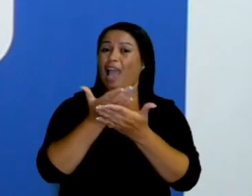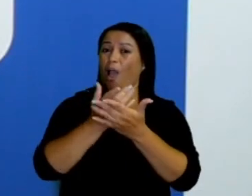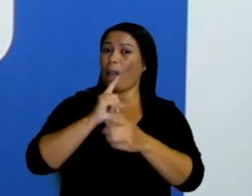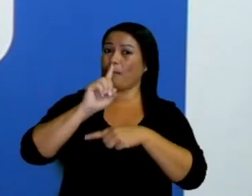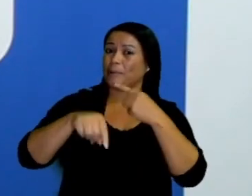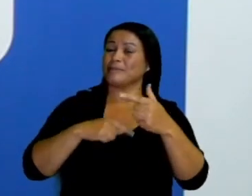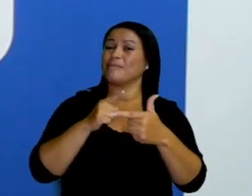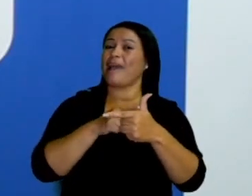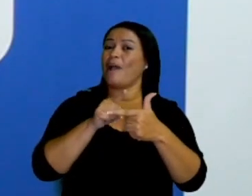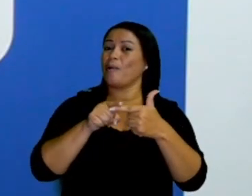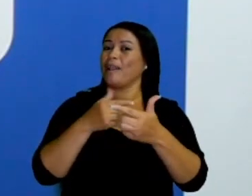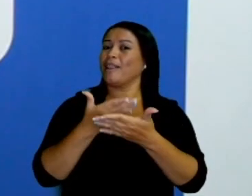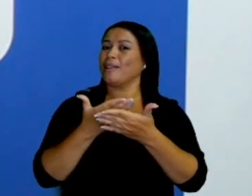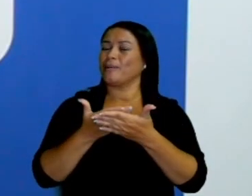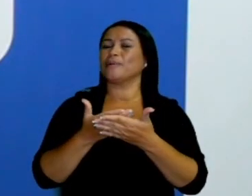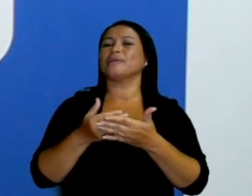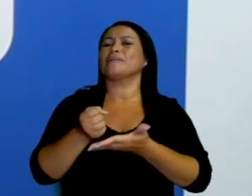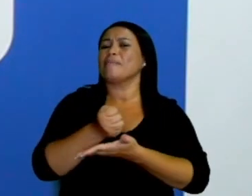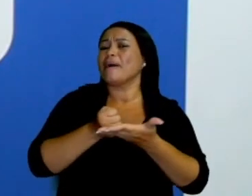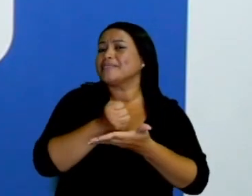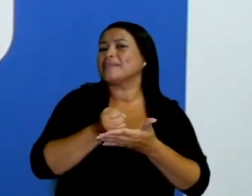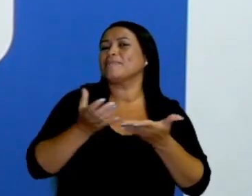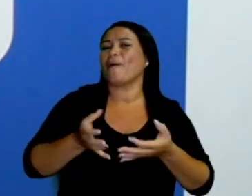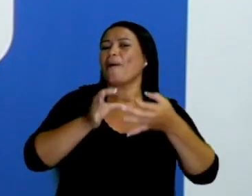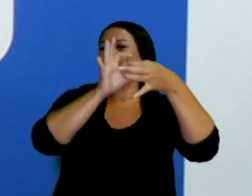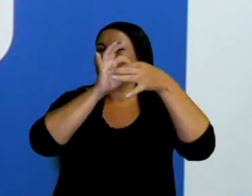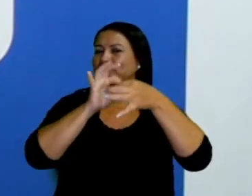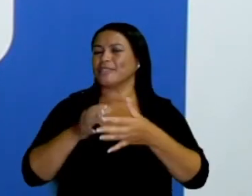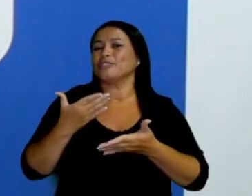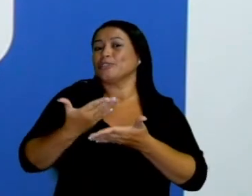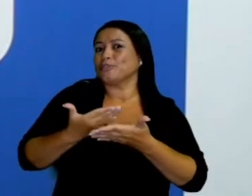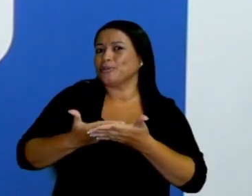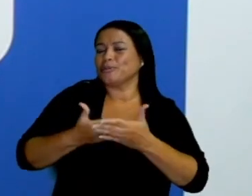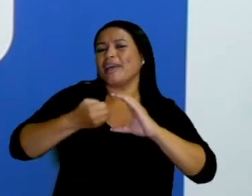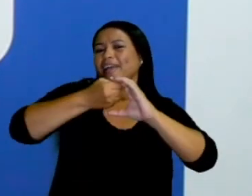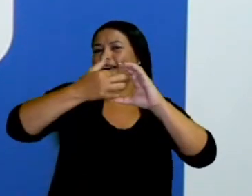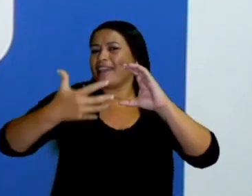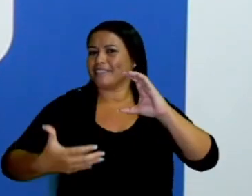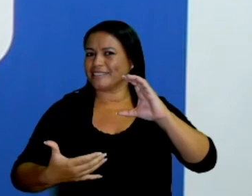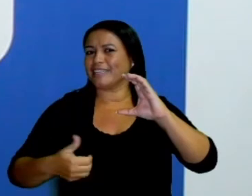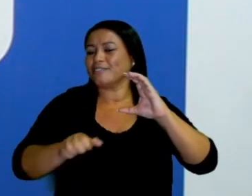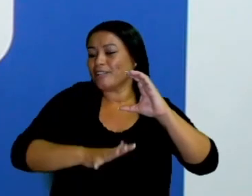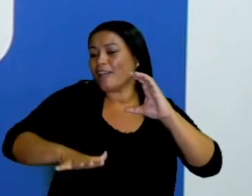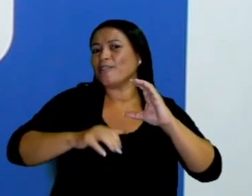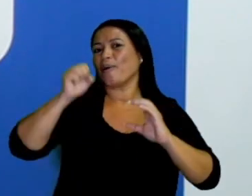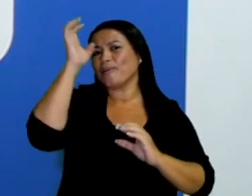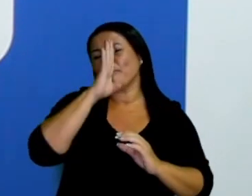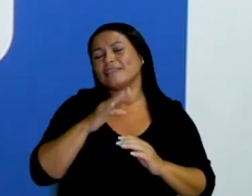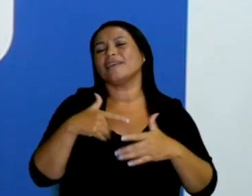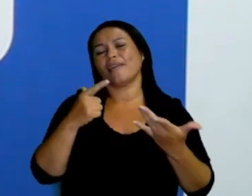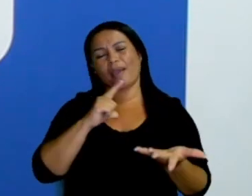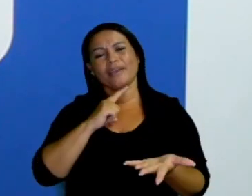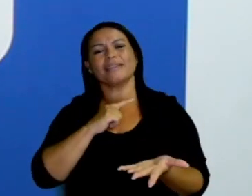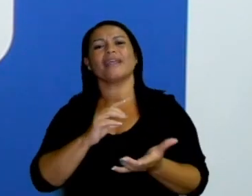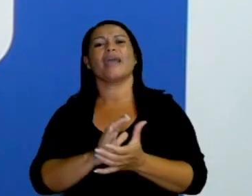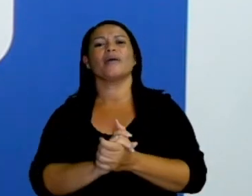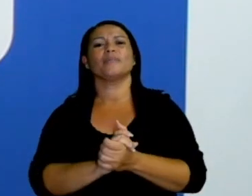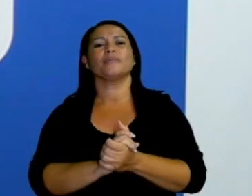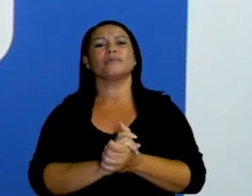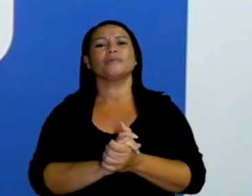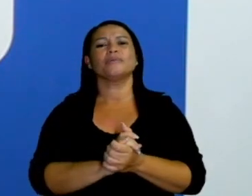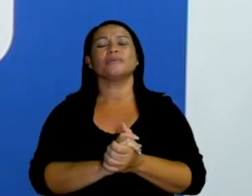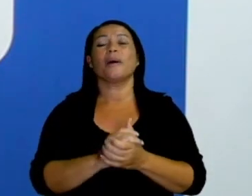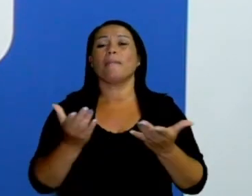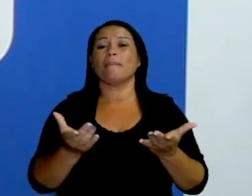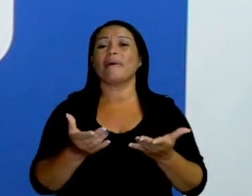aula 2, e a gente basicamente vai seguir com esse contexto aí, de estudar as características do território brasileiro, que é o que tem, né, para a grade